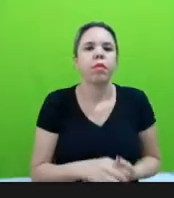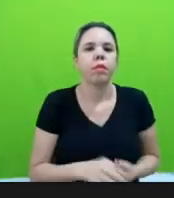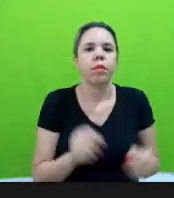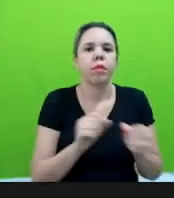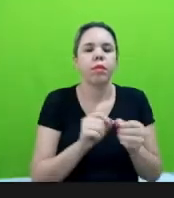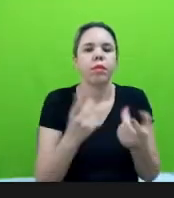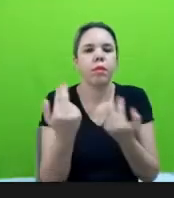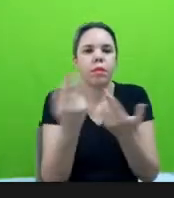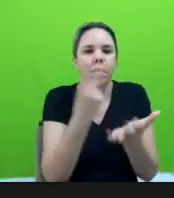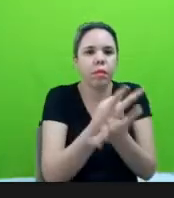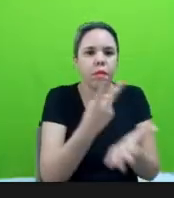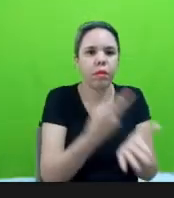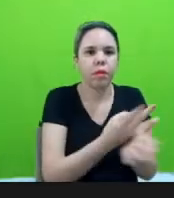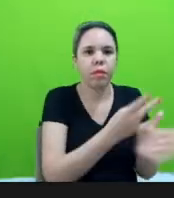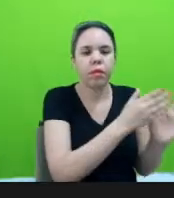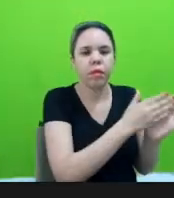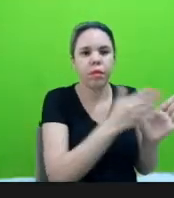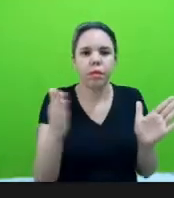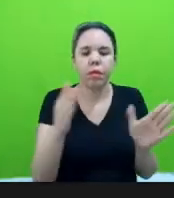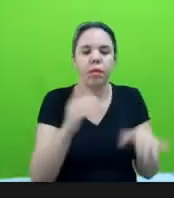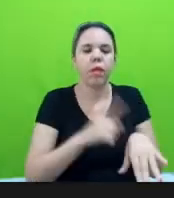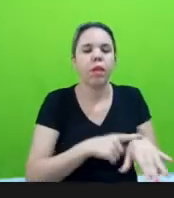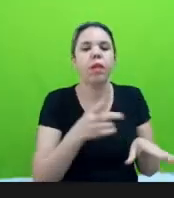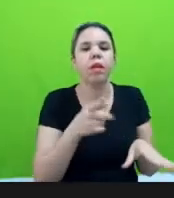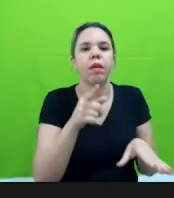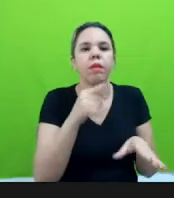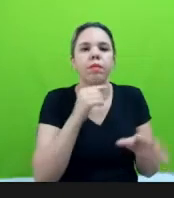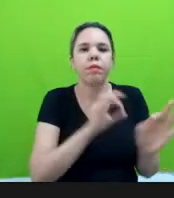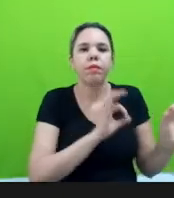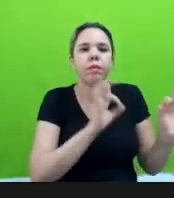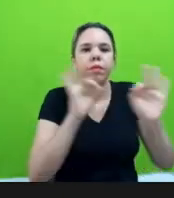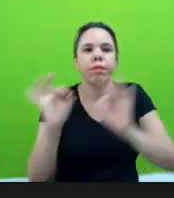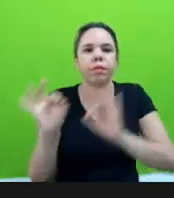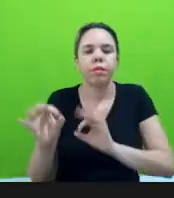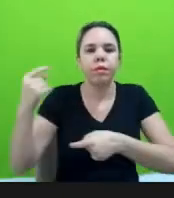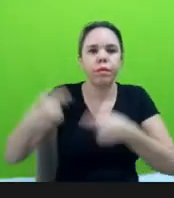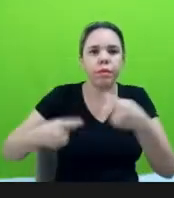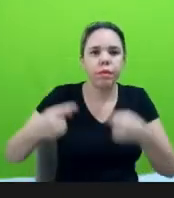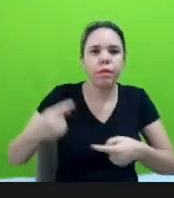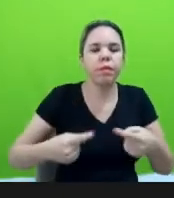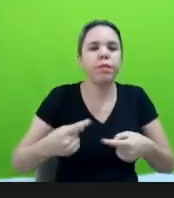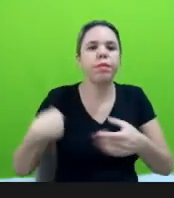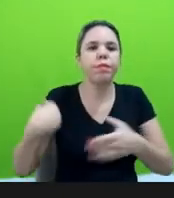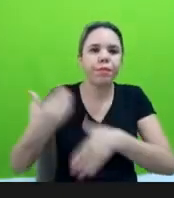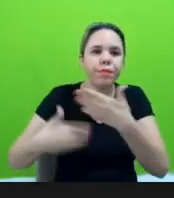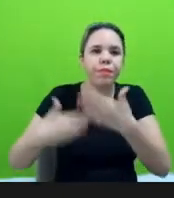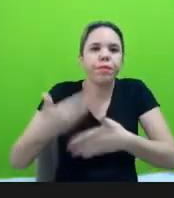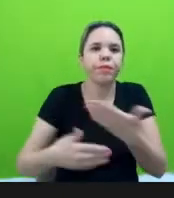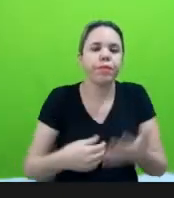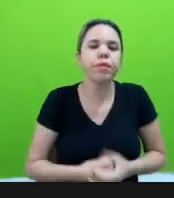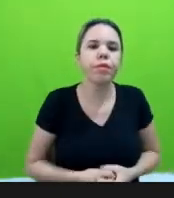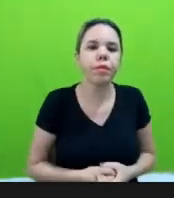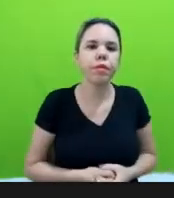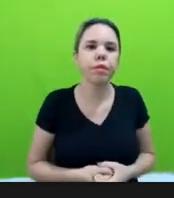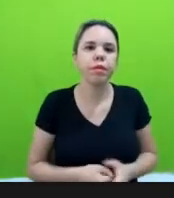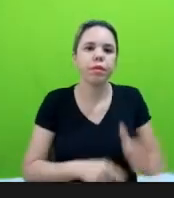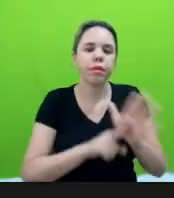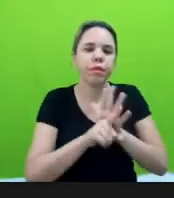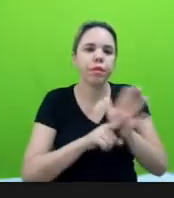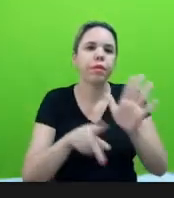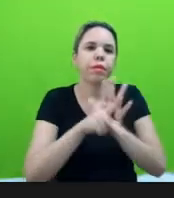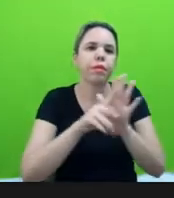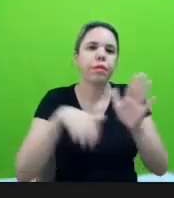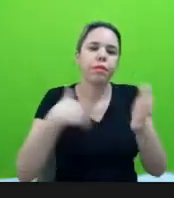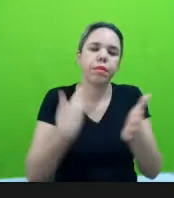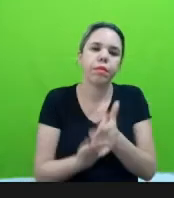fazer os mesmos pedidos ao longo de vários tempos, porque aí você vai acompanhando algumas políticas desde de dados específicos até,